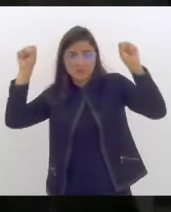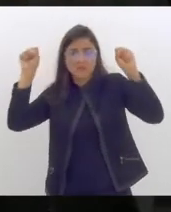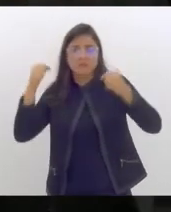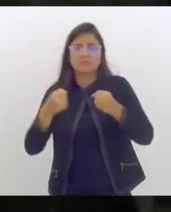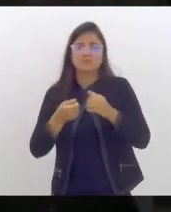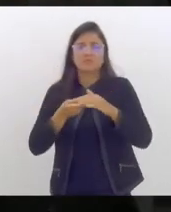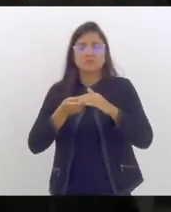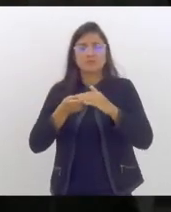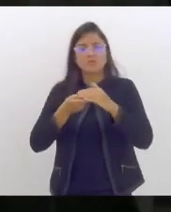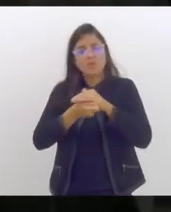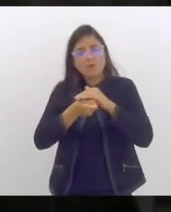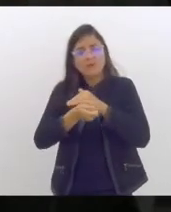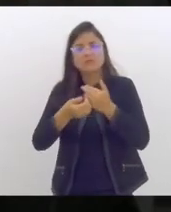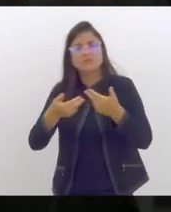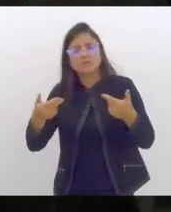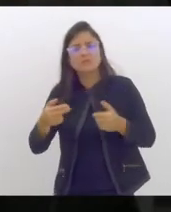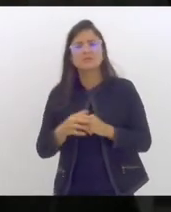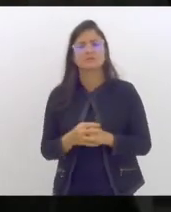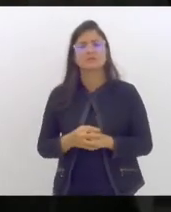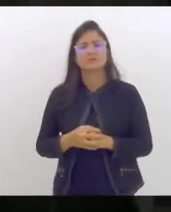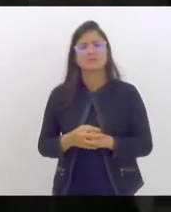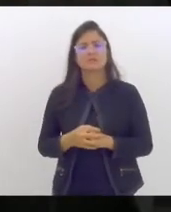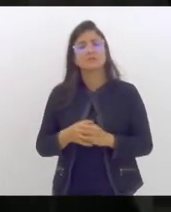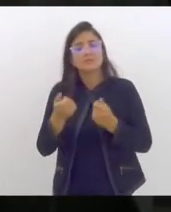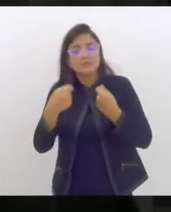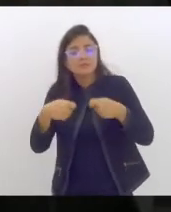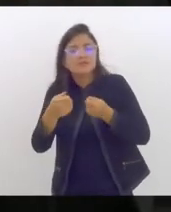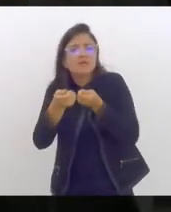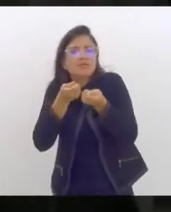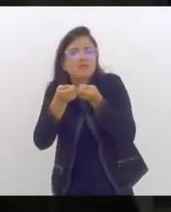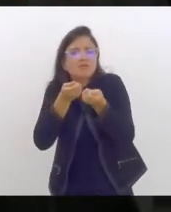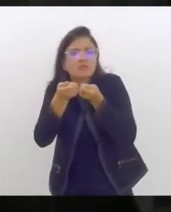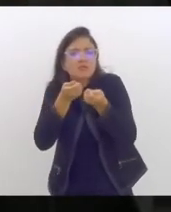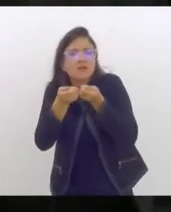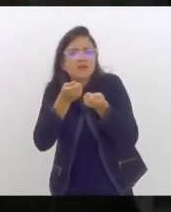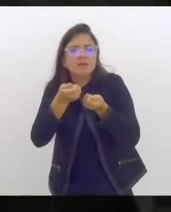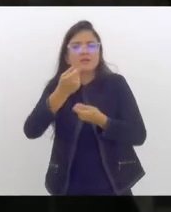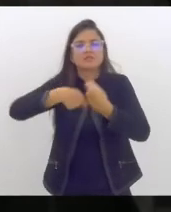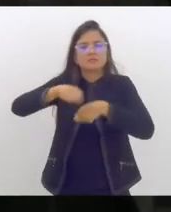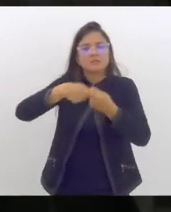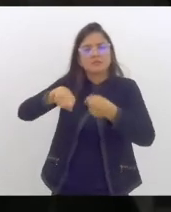Público, fazer o controle externo da administração pública estadual.